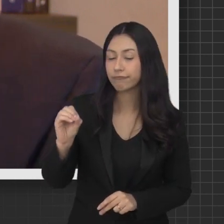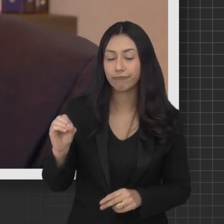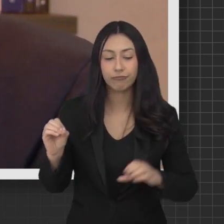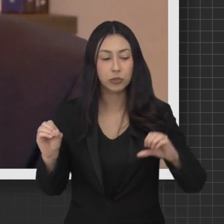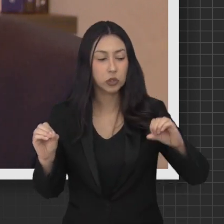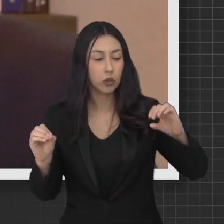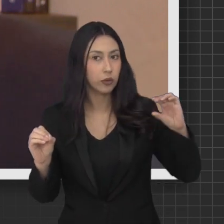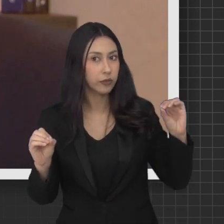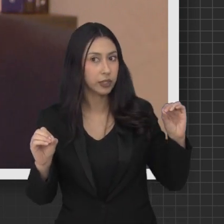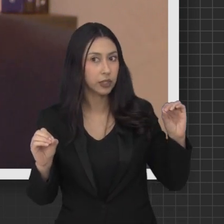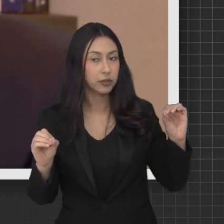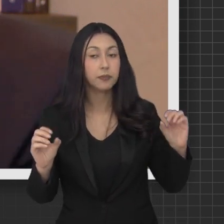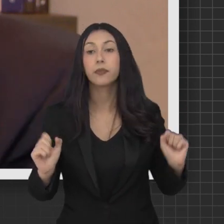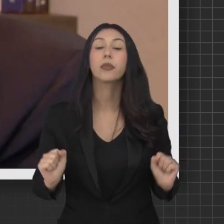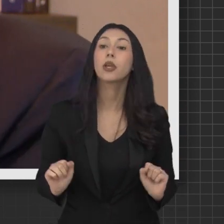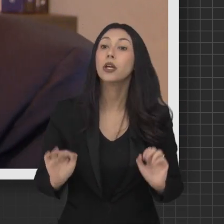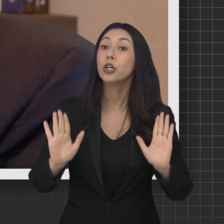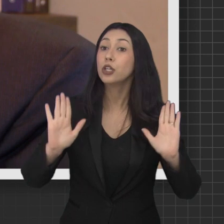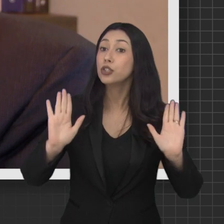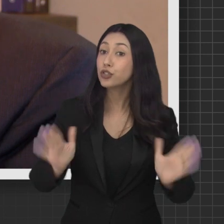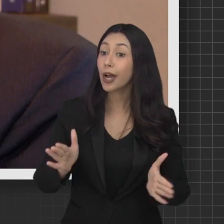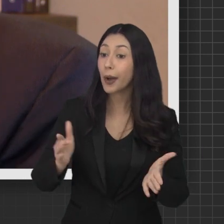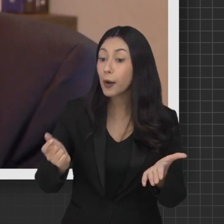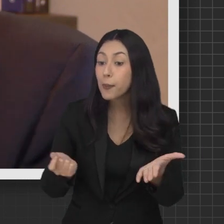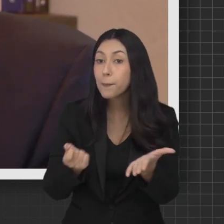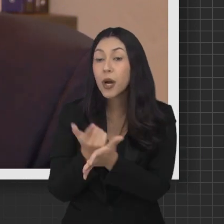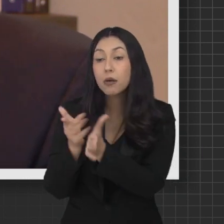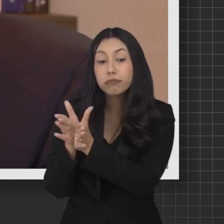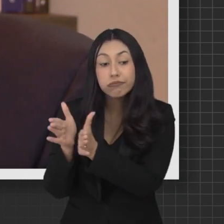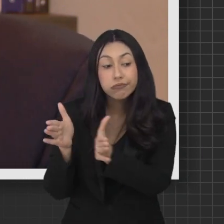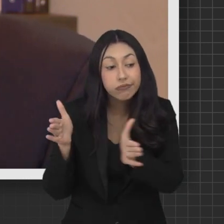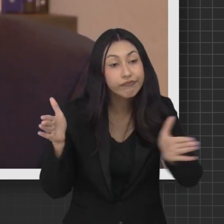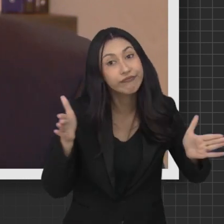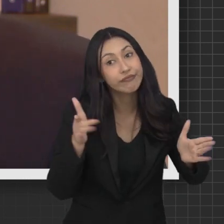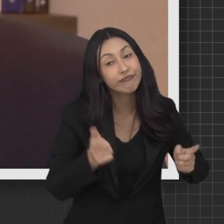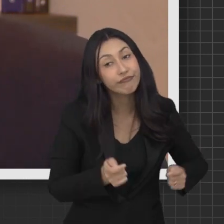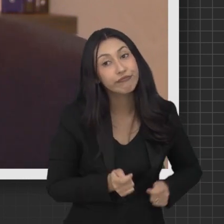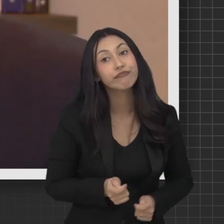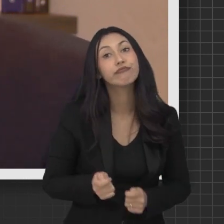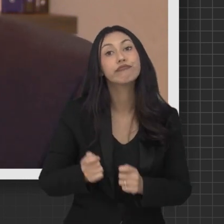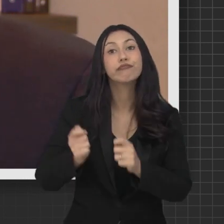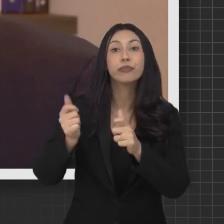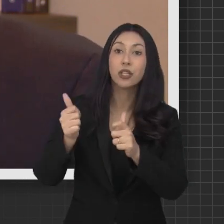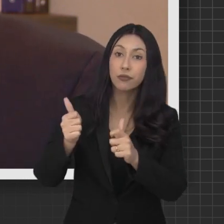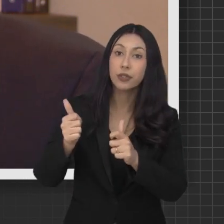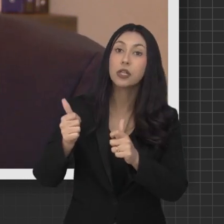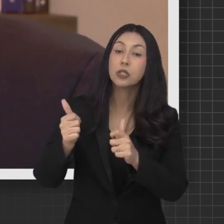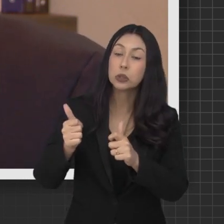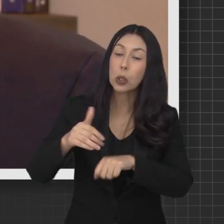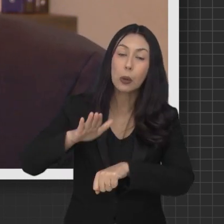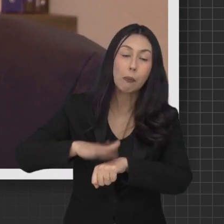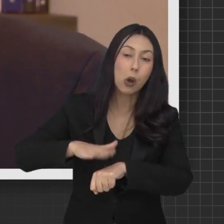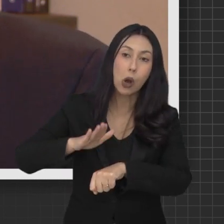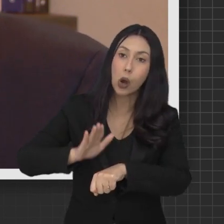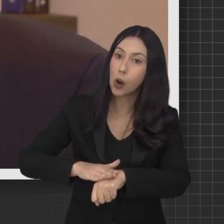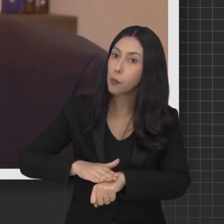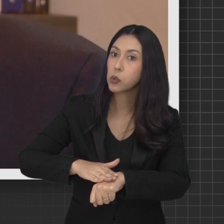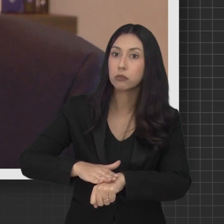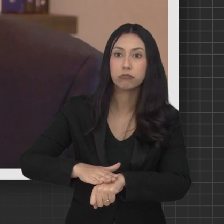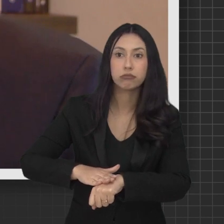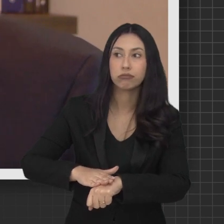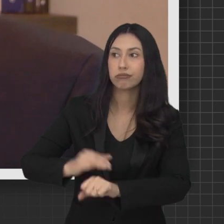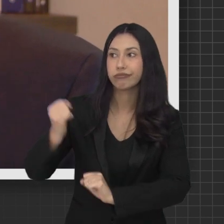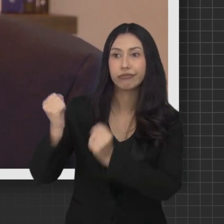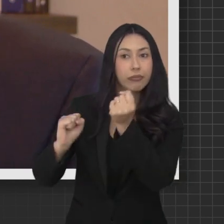e 90 dias. A garantia estendida, ela já é um benefício, já é feito,